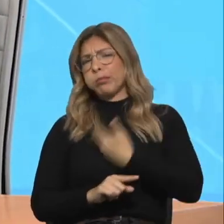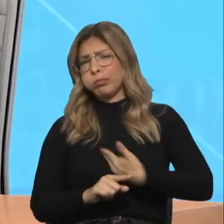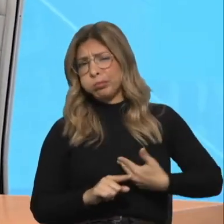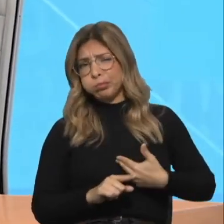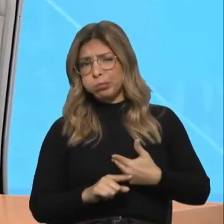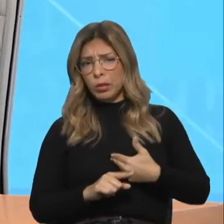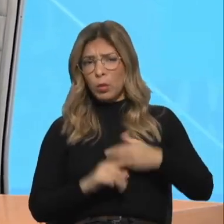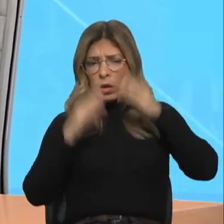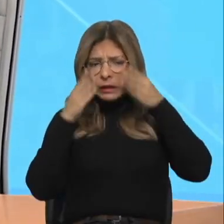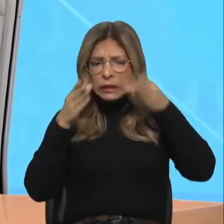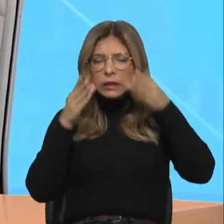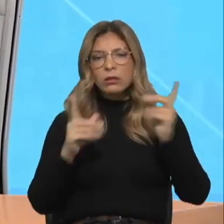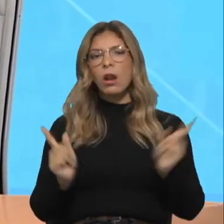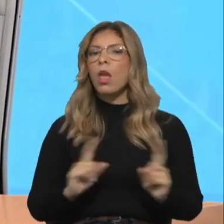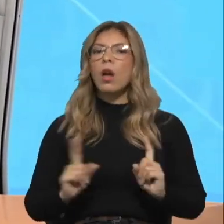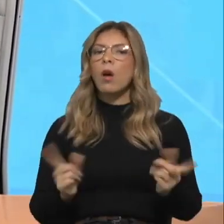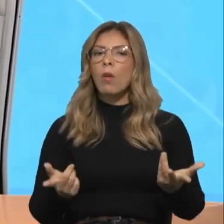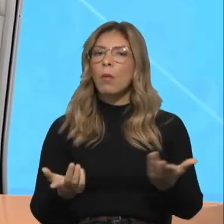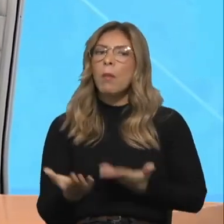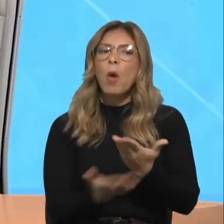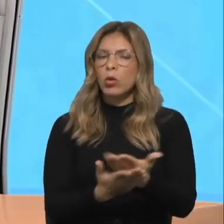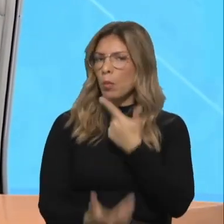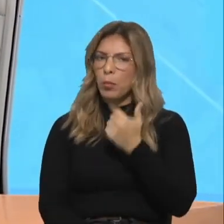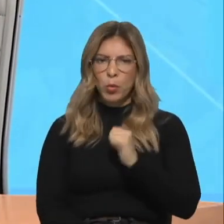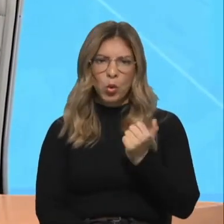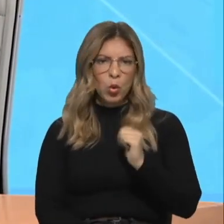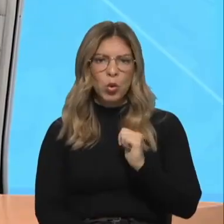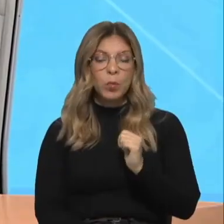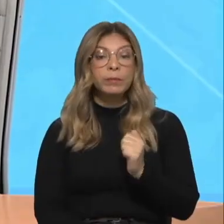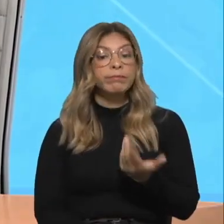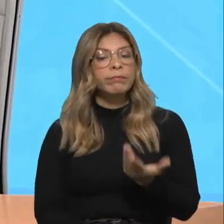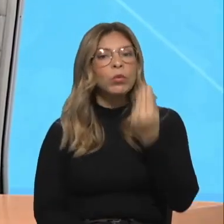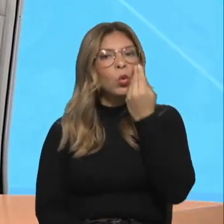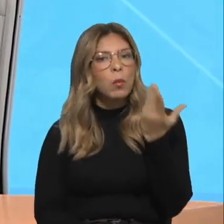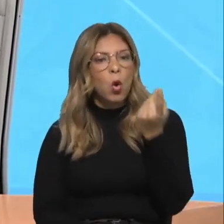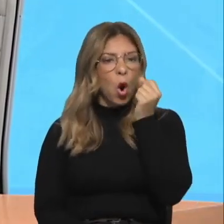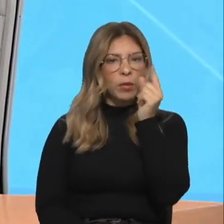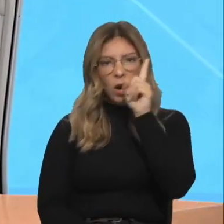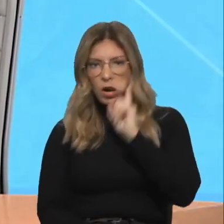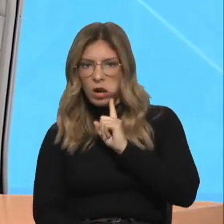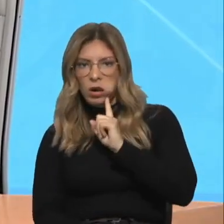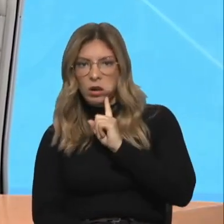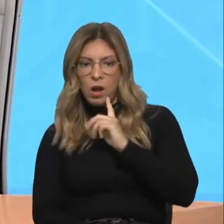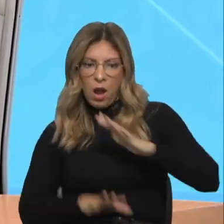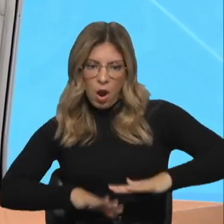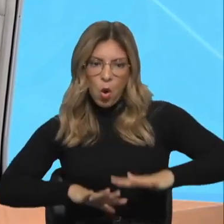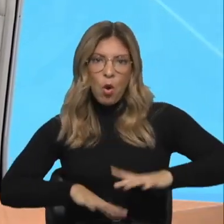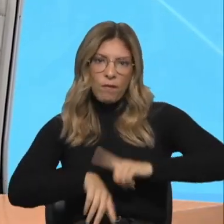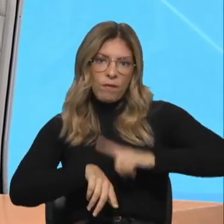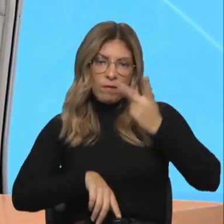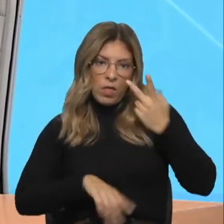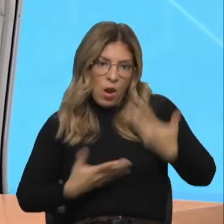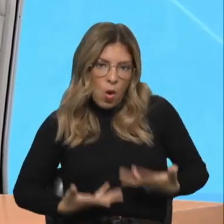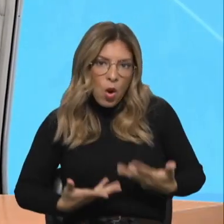não é proponível, não se pode propor. Então, como é que poderemos ser homens e mulheres de hoje e sendo homens e mulheres de hoje,